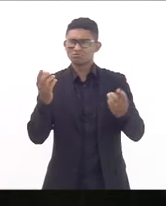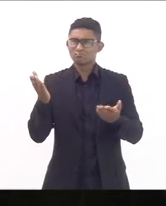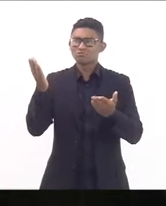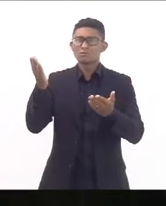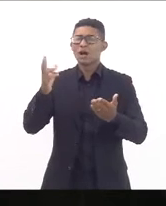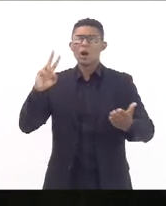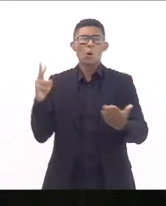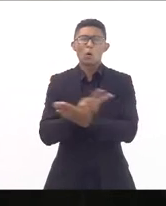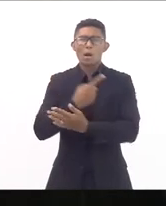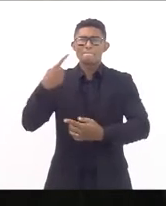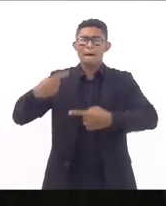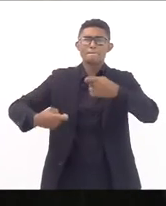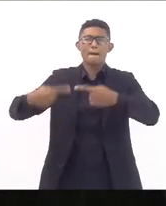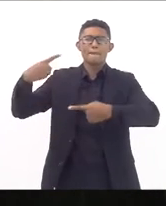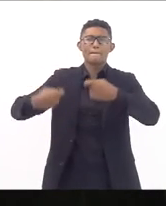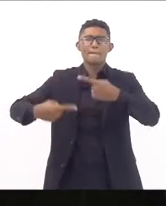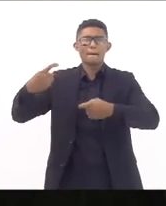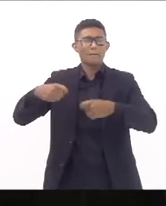acontecendo.